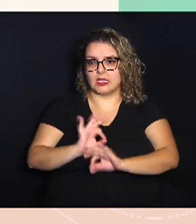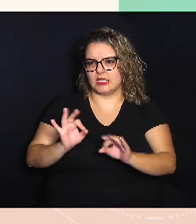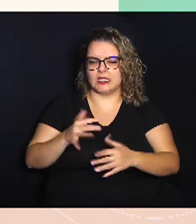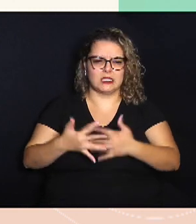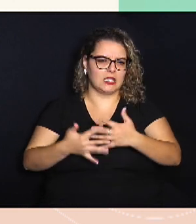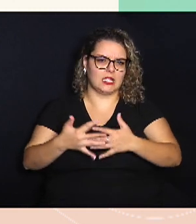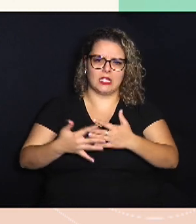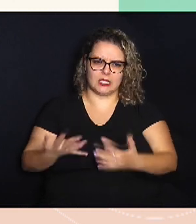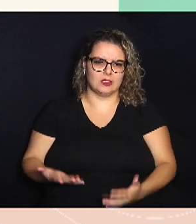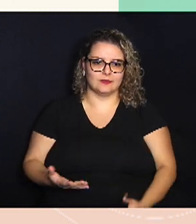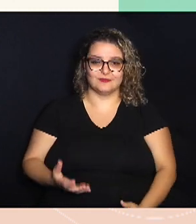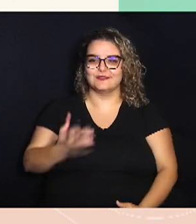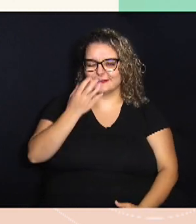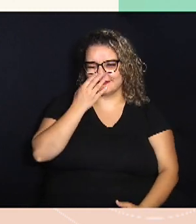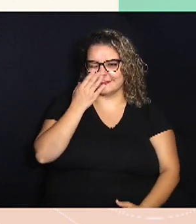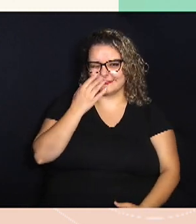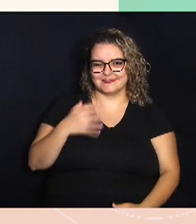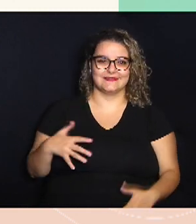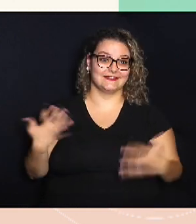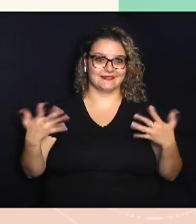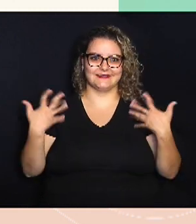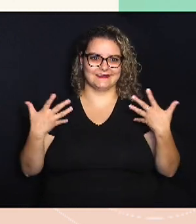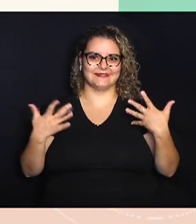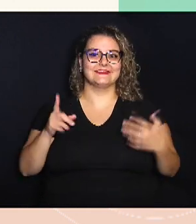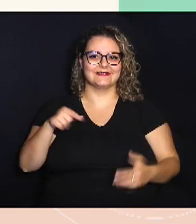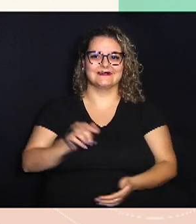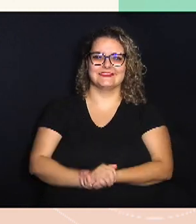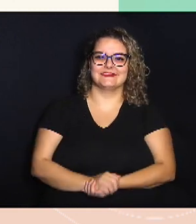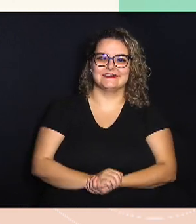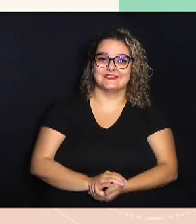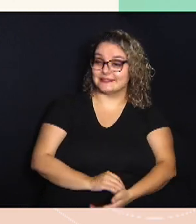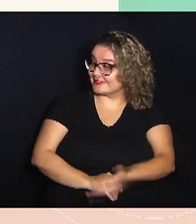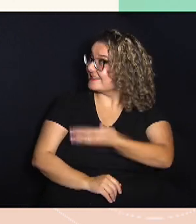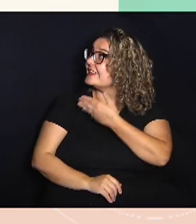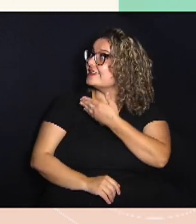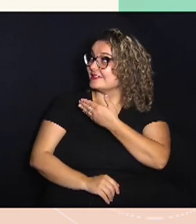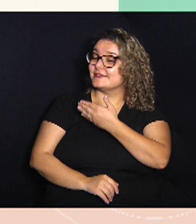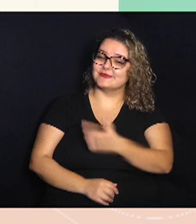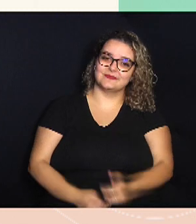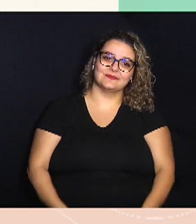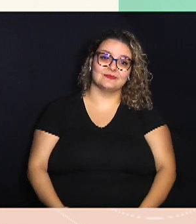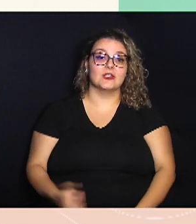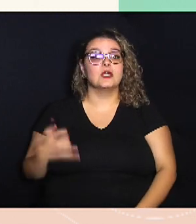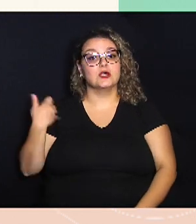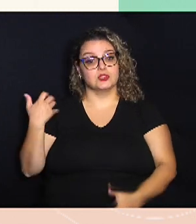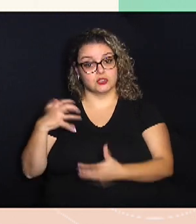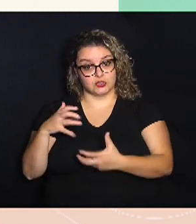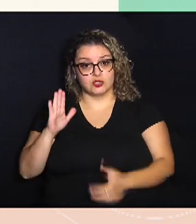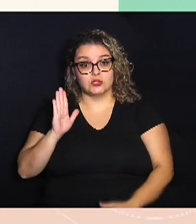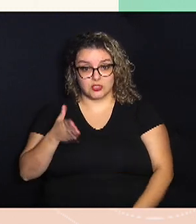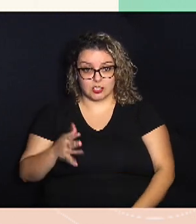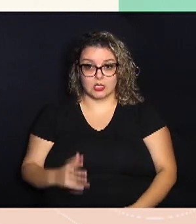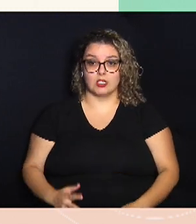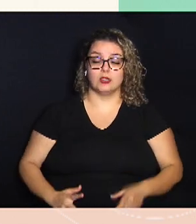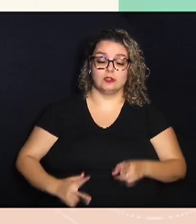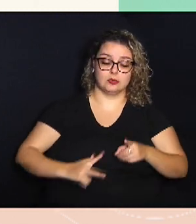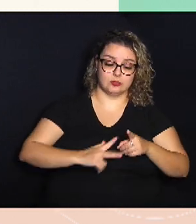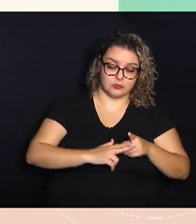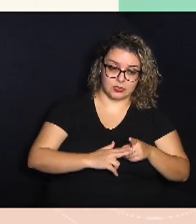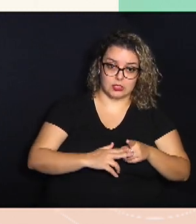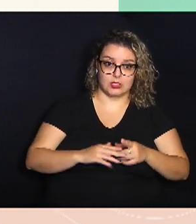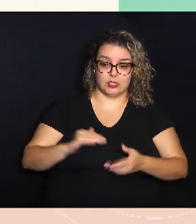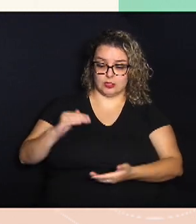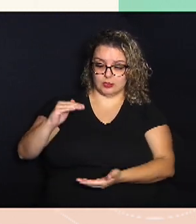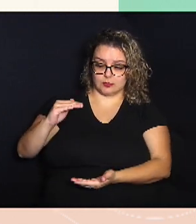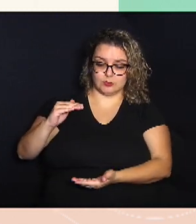atrapalhe ser o cachorrinho serelepe que ele é. Negão é um doguinho idoso, castrado e de porte médio.